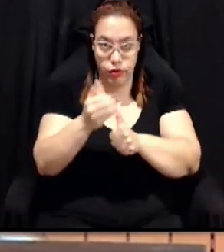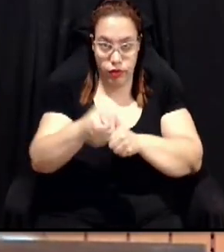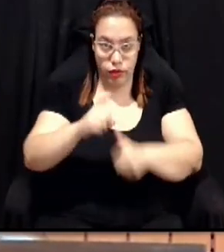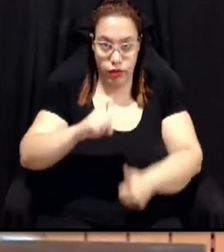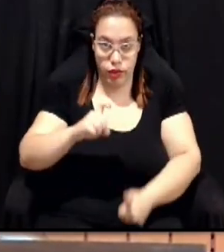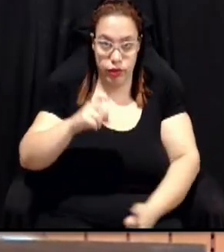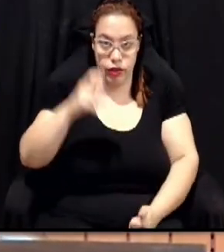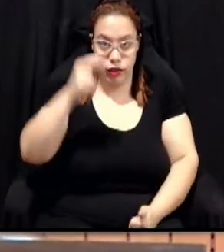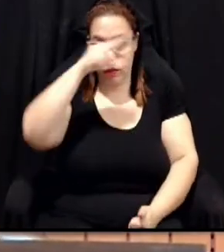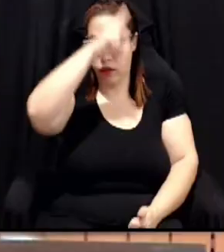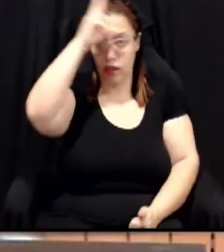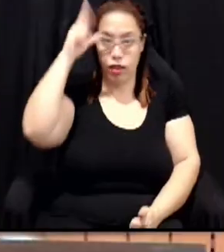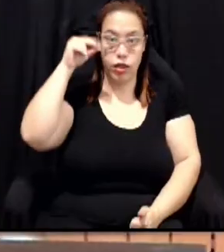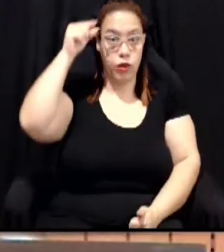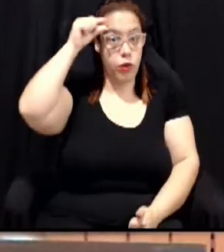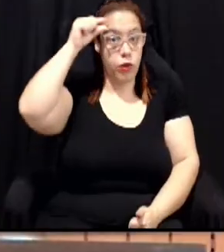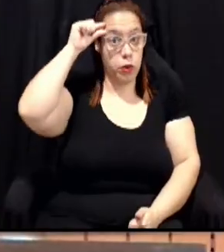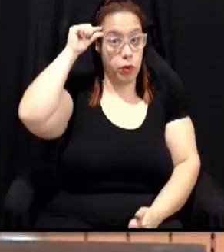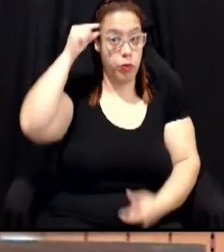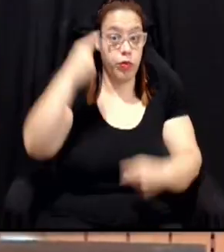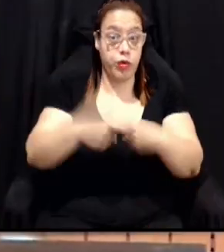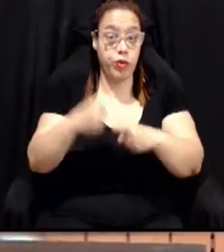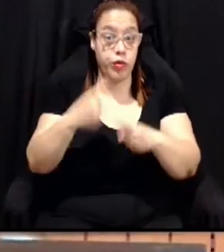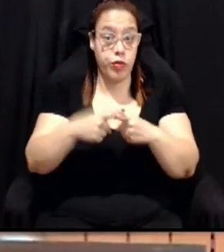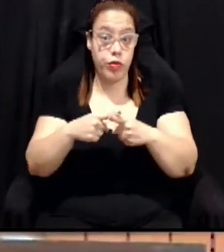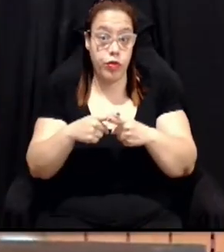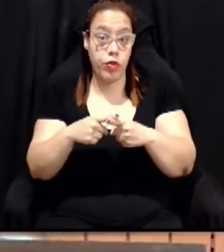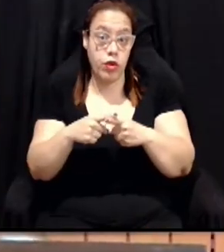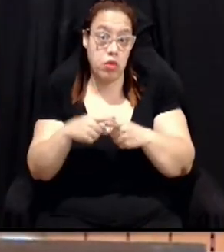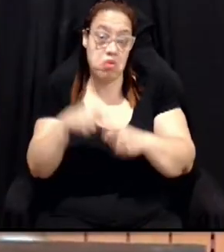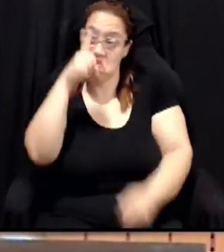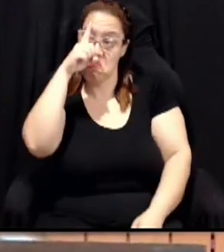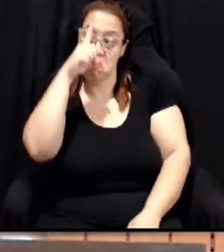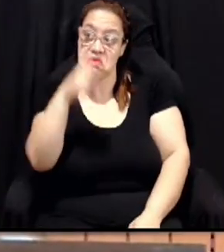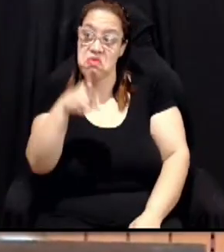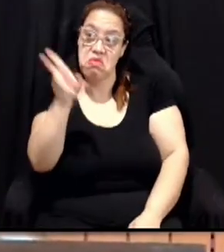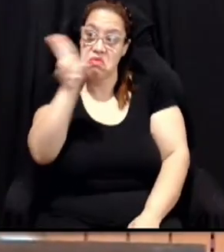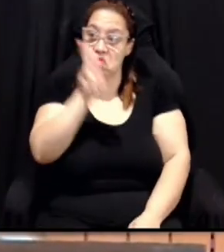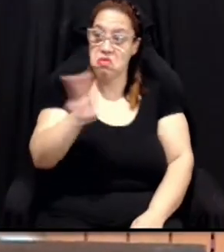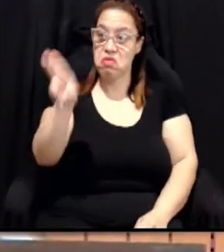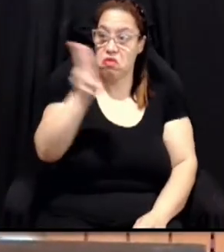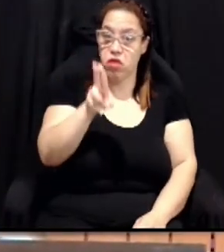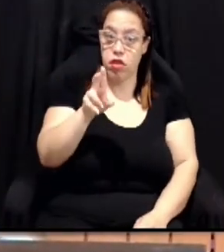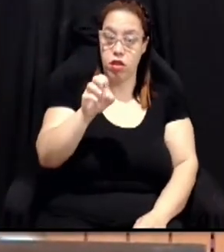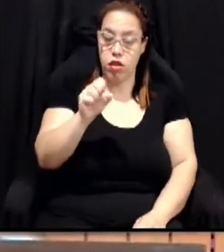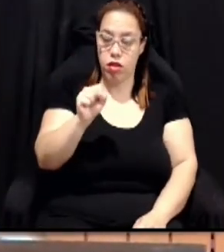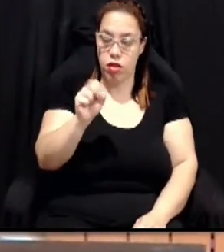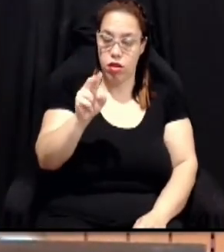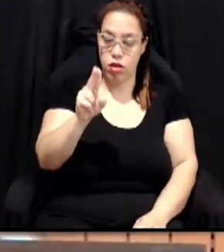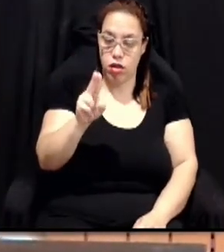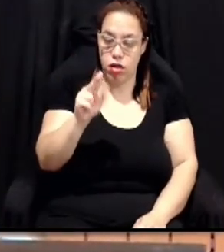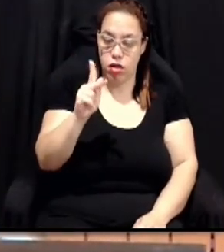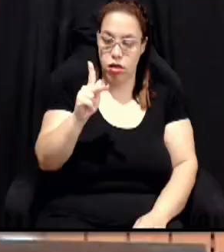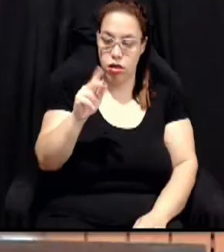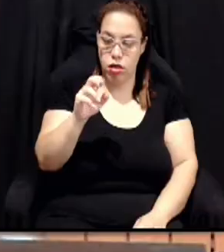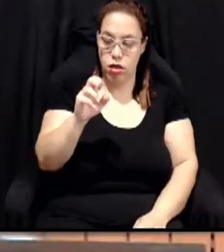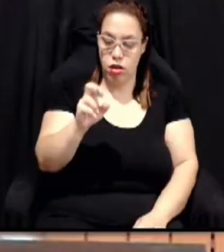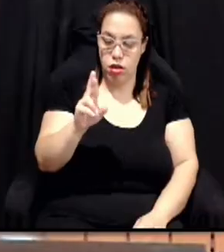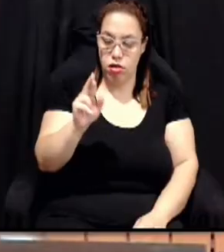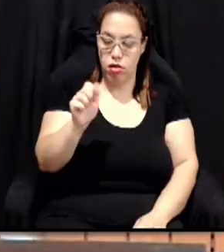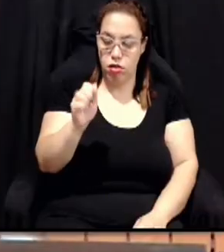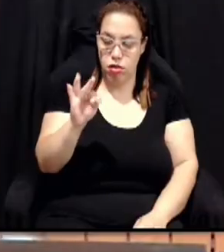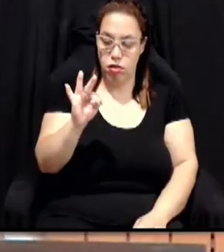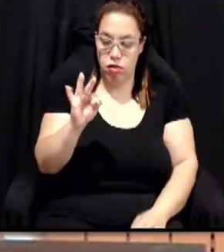Donizete, porque o prefeito simplesmente decidiu utilizar o superávit do fundo previdenciário para cobrir o